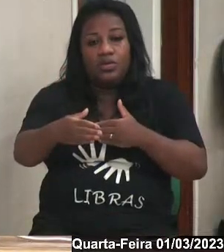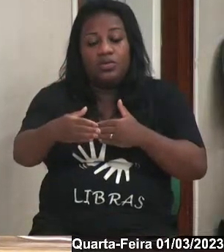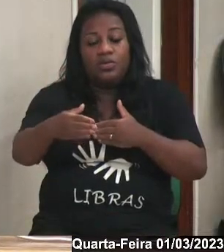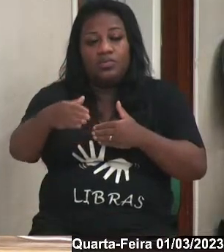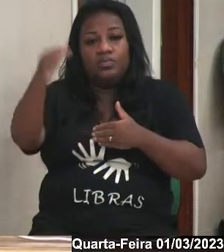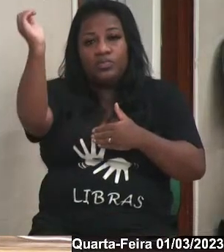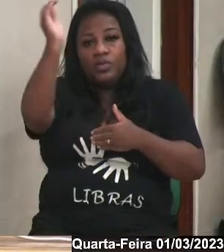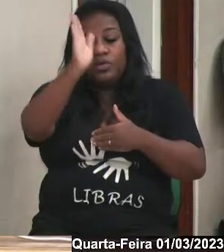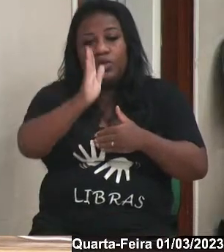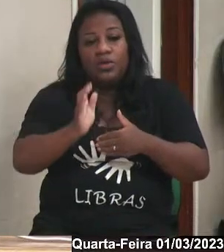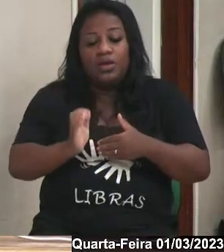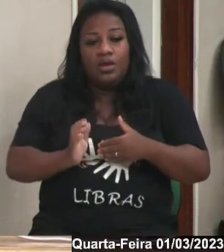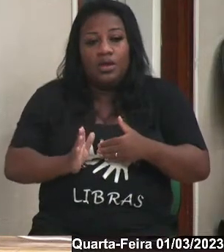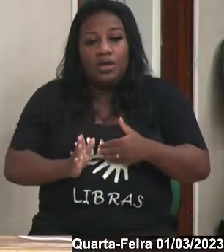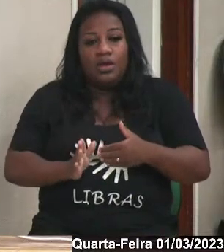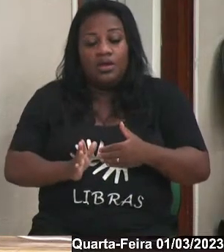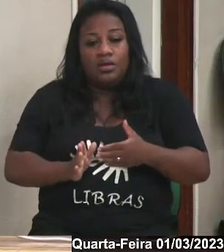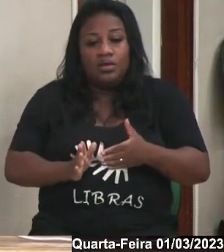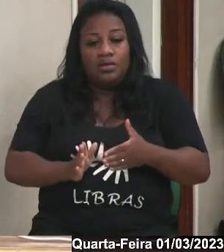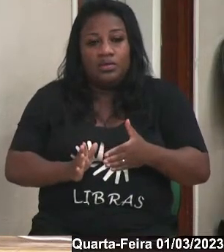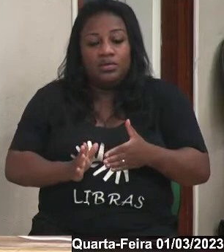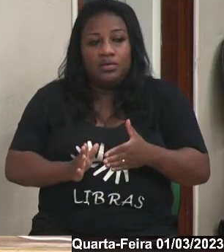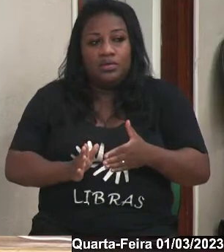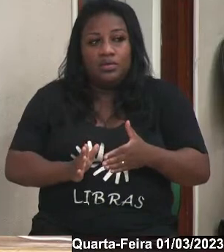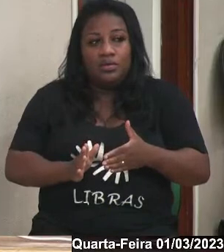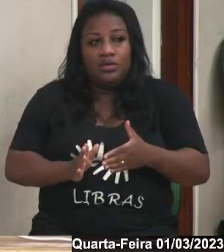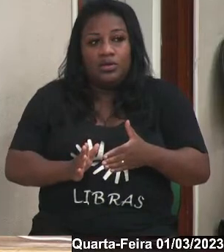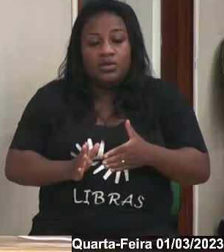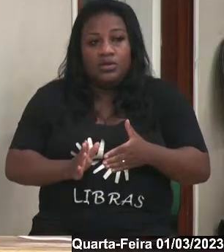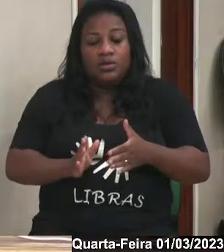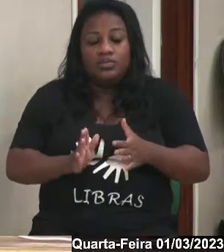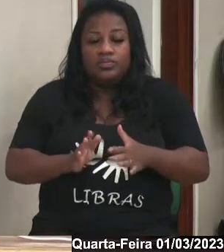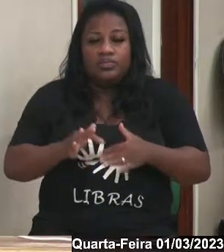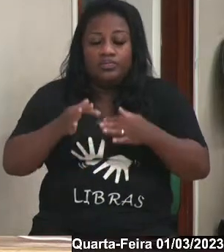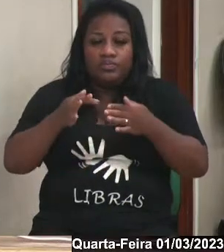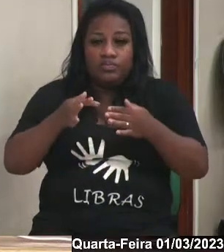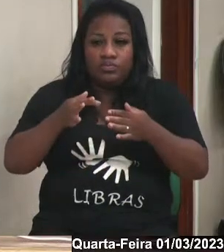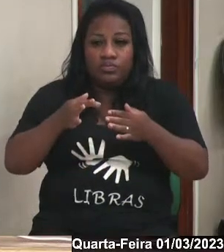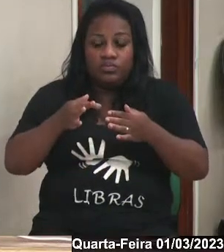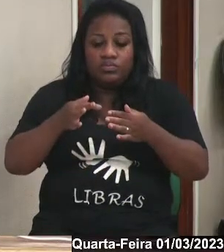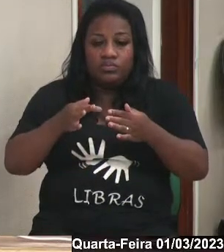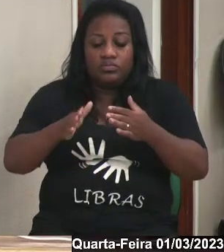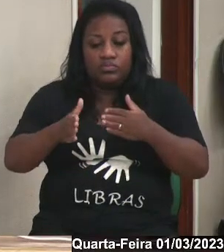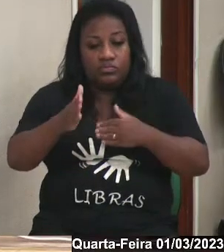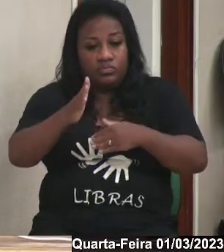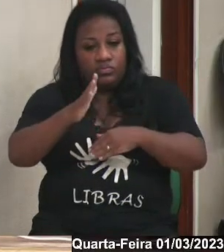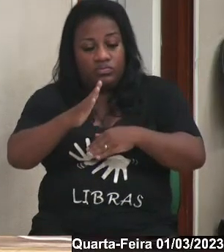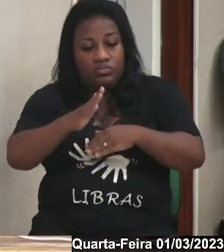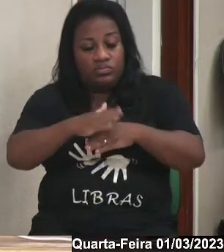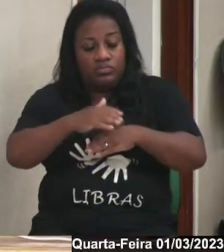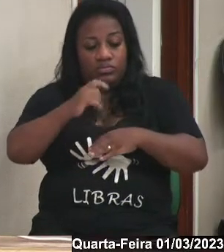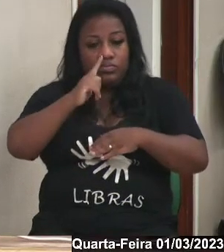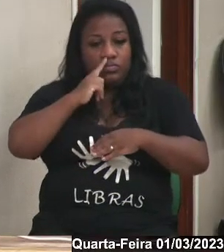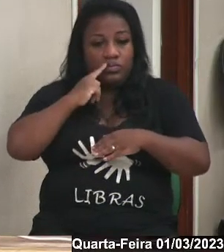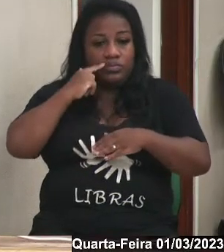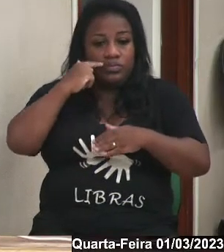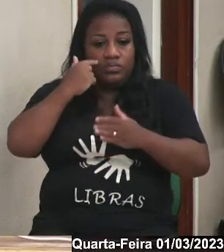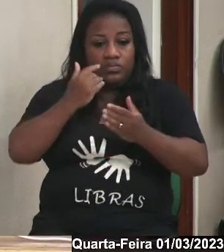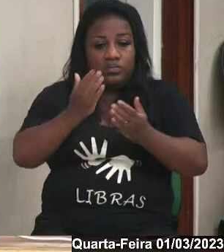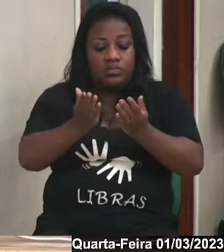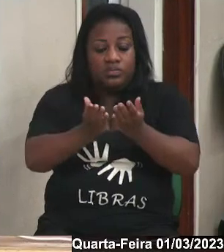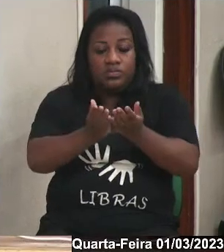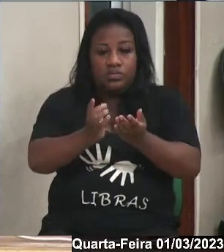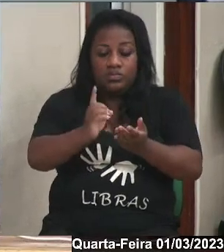no hino nacional, o hino da exaltação da cidade. Seguindo, o senhor presidente solicitou ao vereador senhor Gilson Balbino de Oliveira